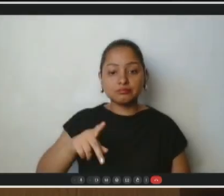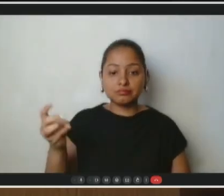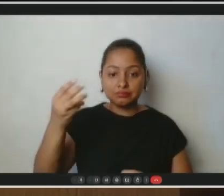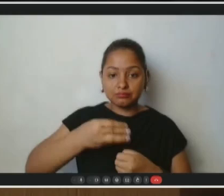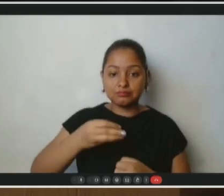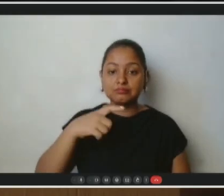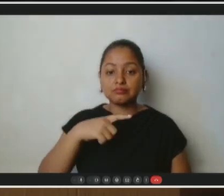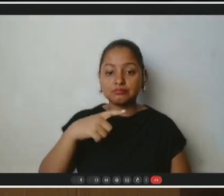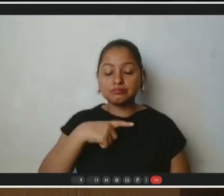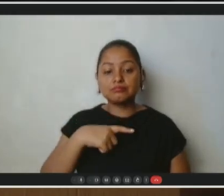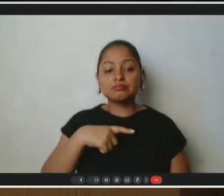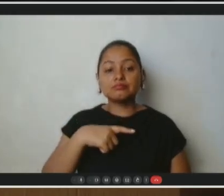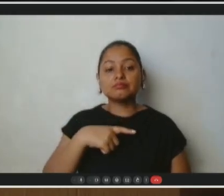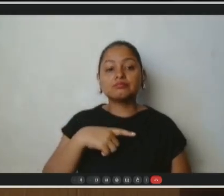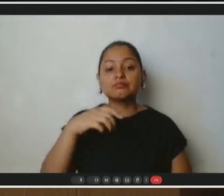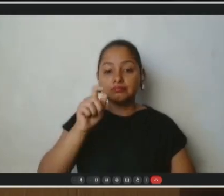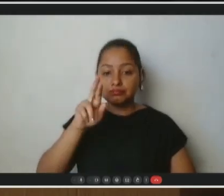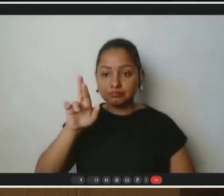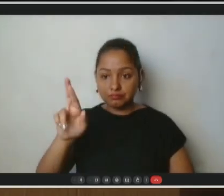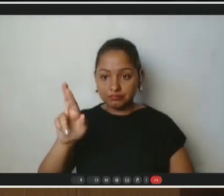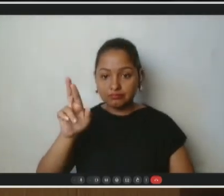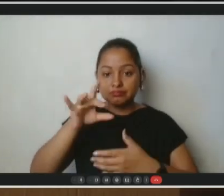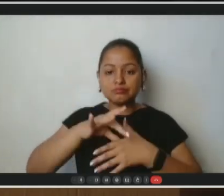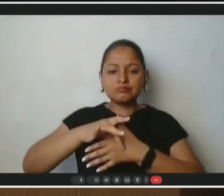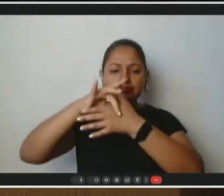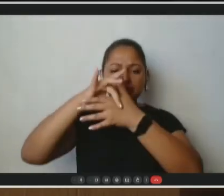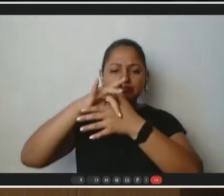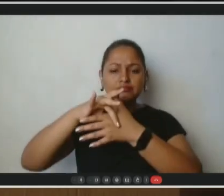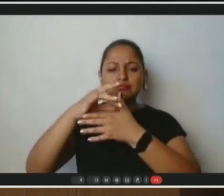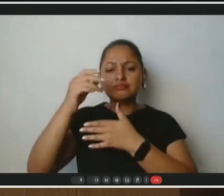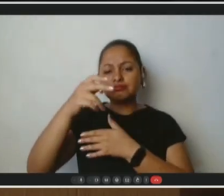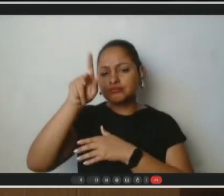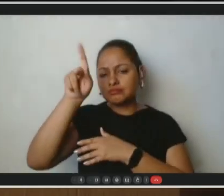Claudiomir de Oliveira França, Vice-Prefeito.